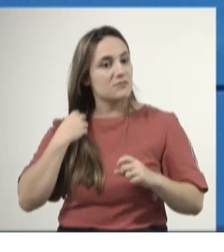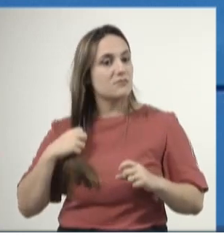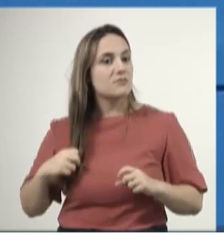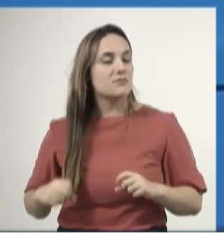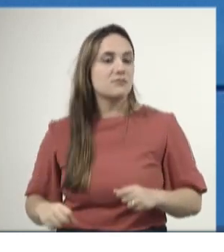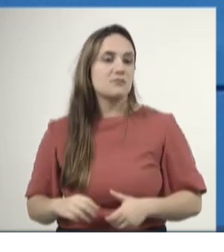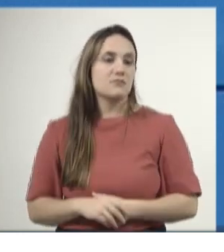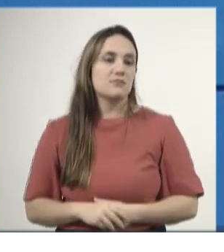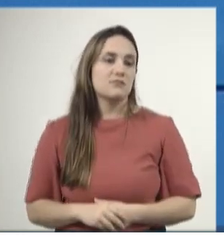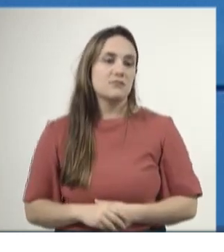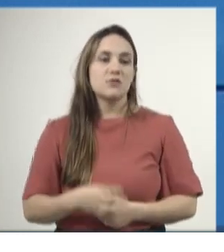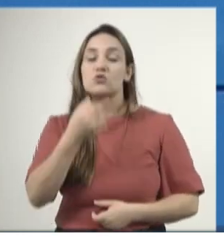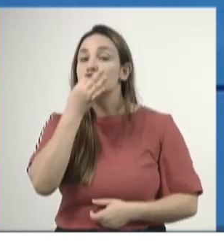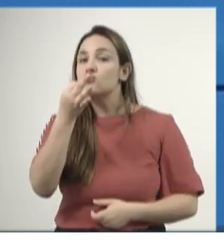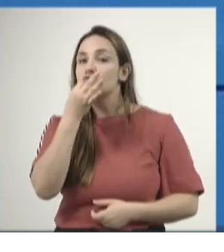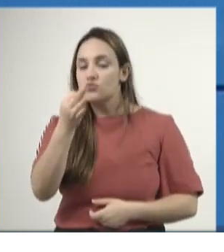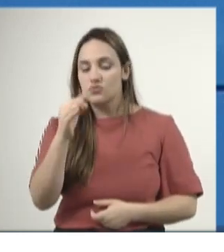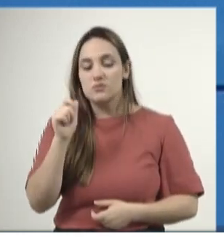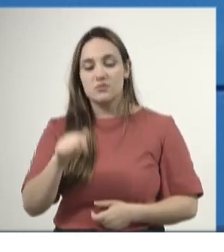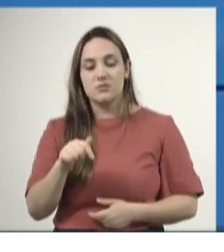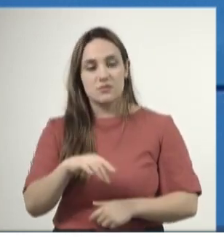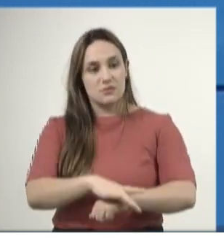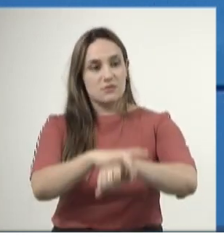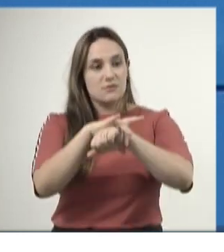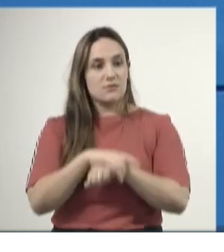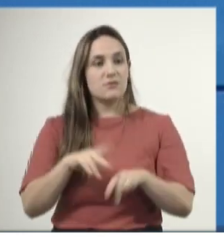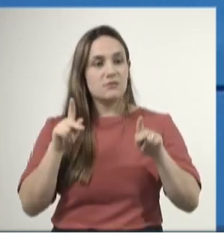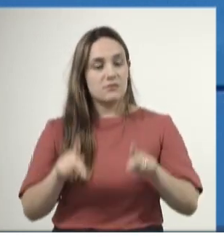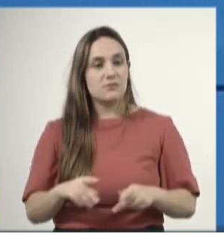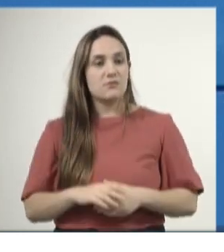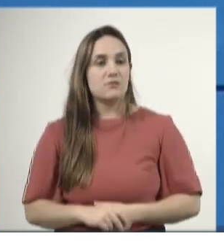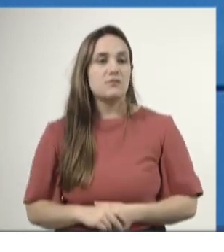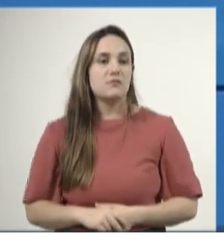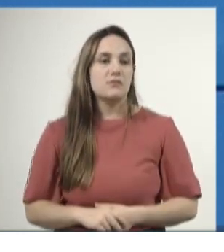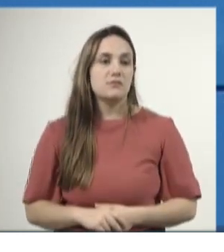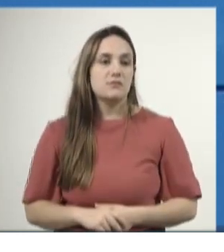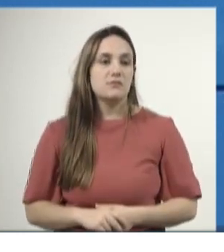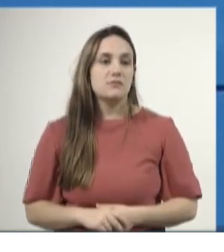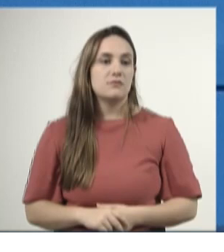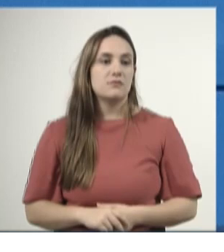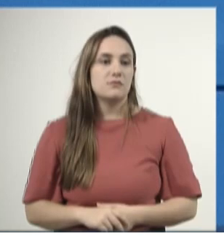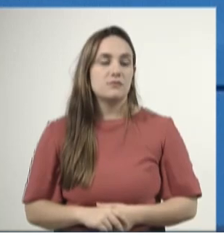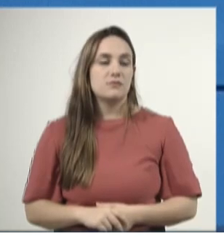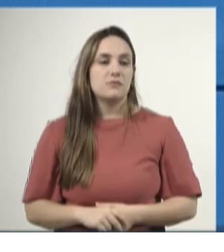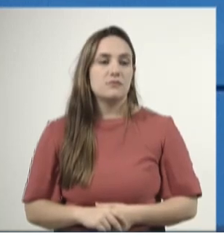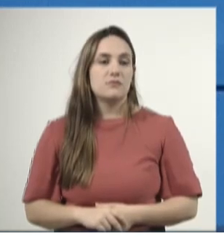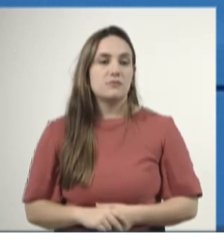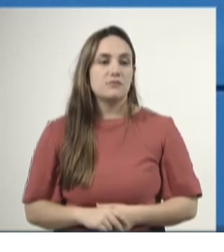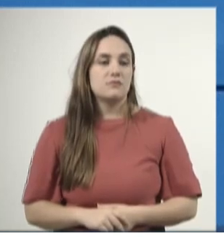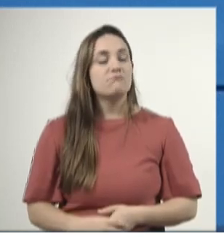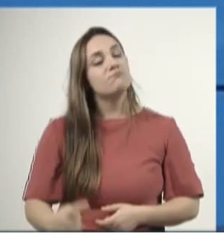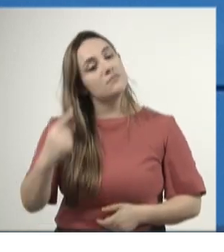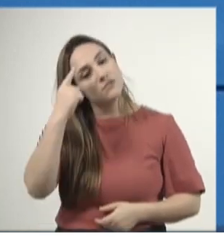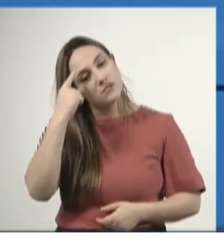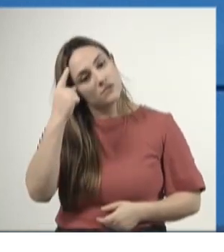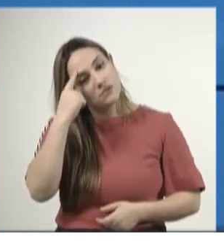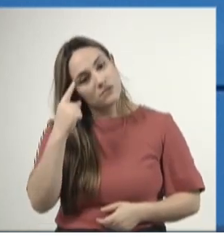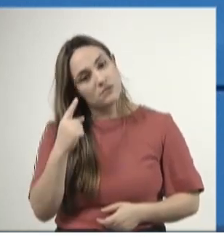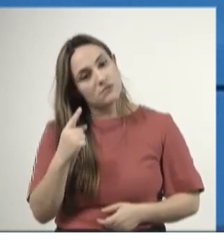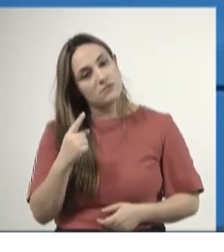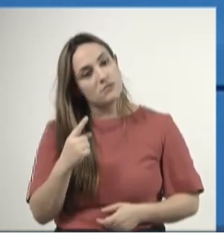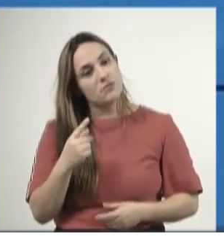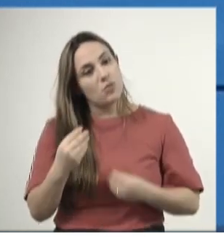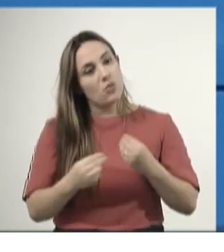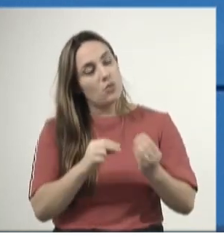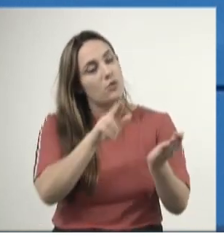aqui vem as sugestões da Defensoria. Nós temos que repensar o formato das medidas de